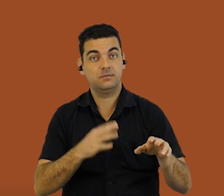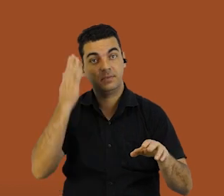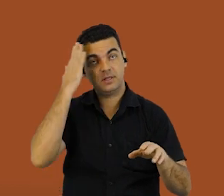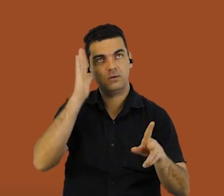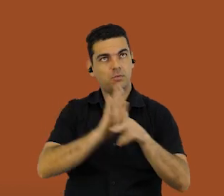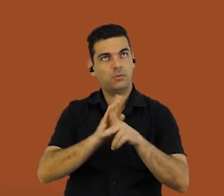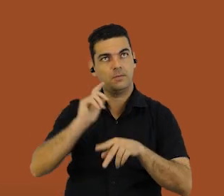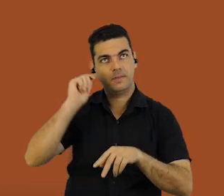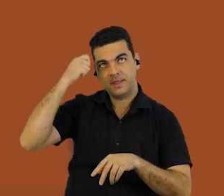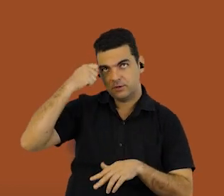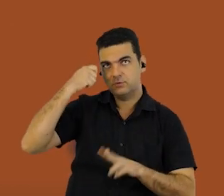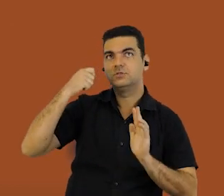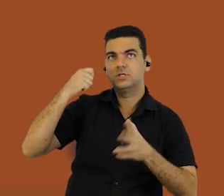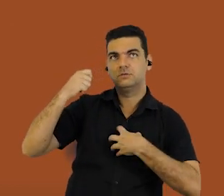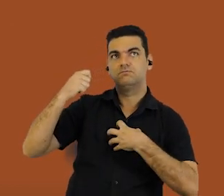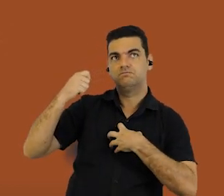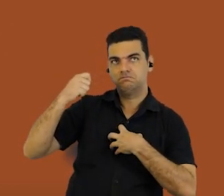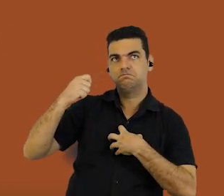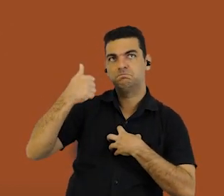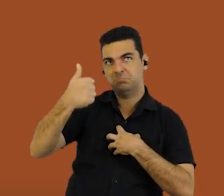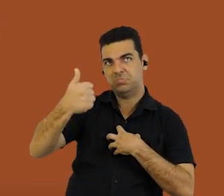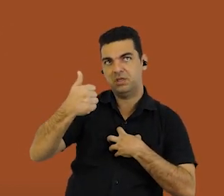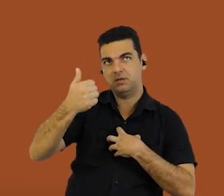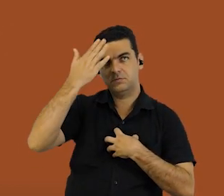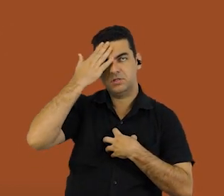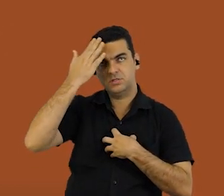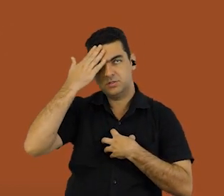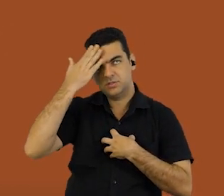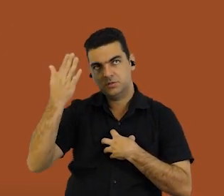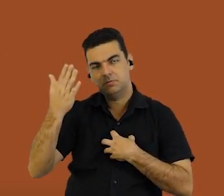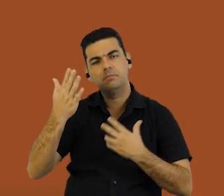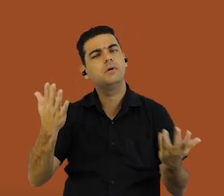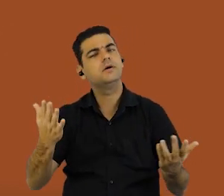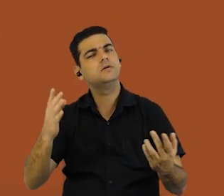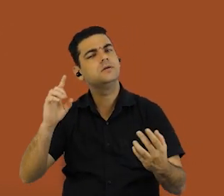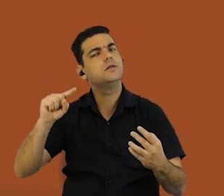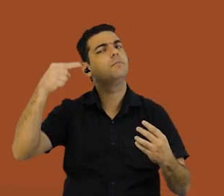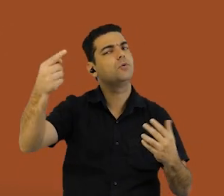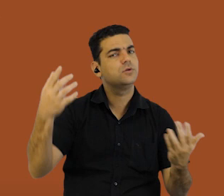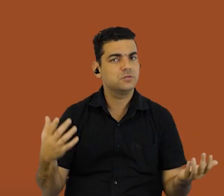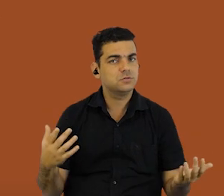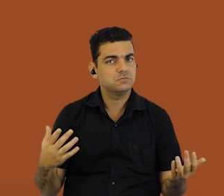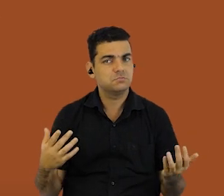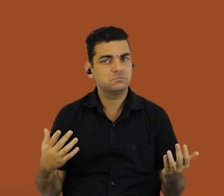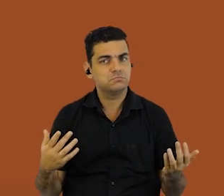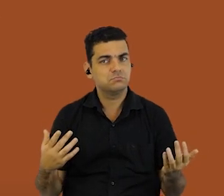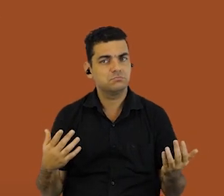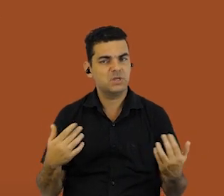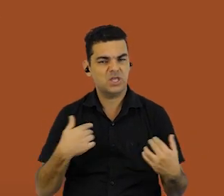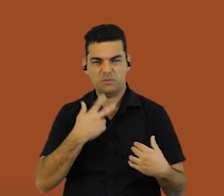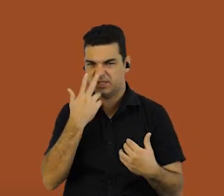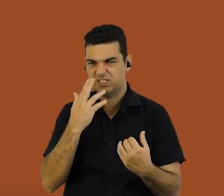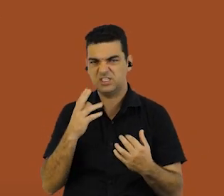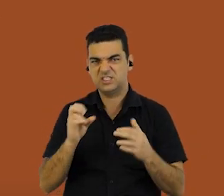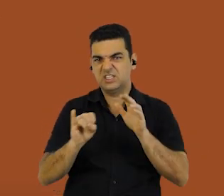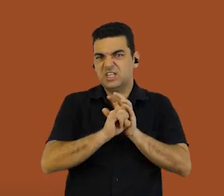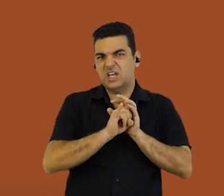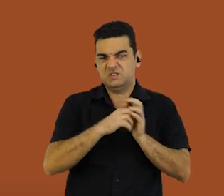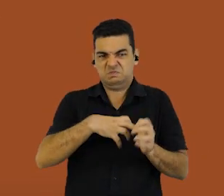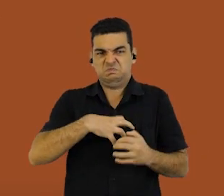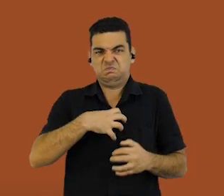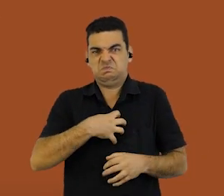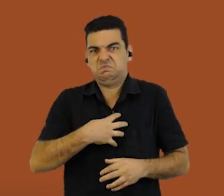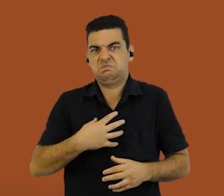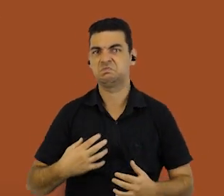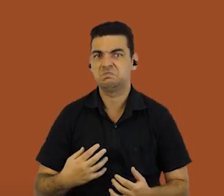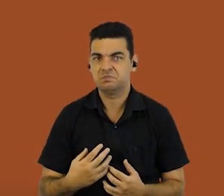como pessoa negra, isso daí a gente pode pensar em como que a gente pode criar cursos de